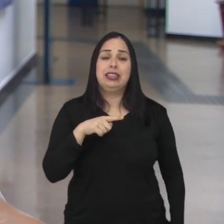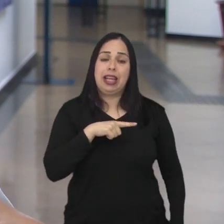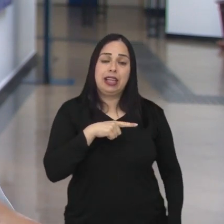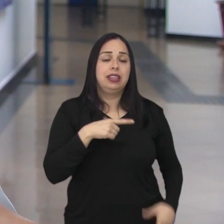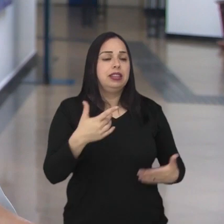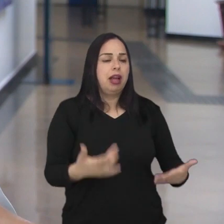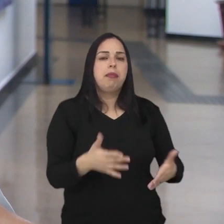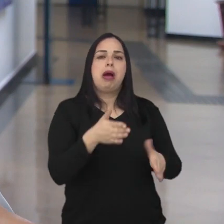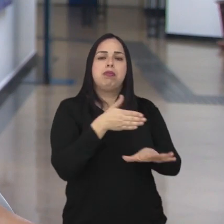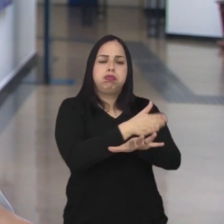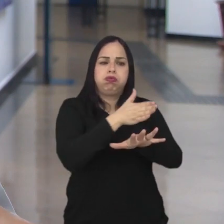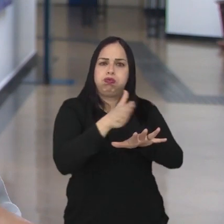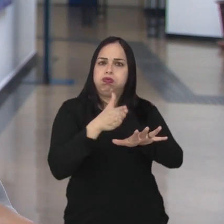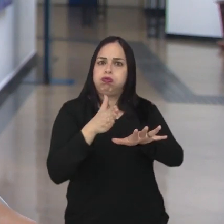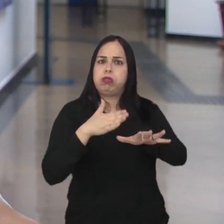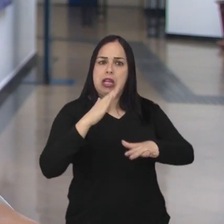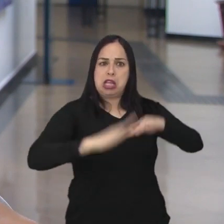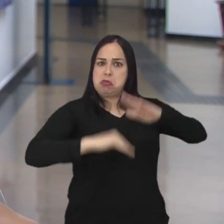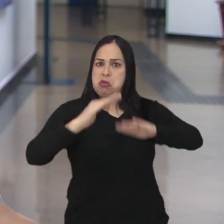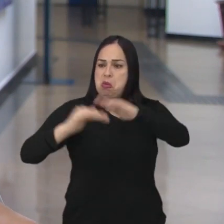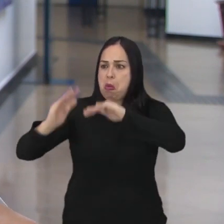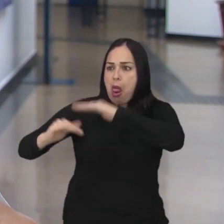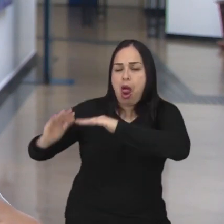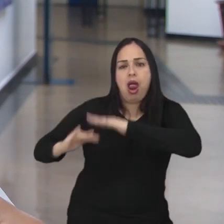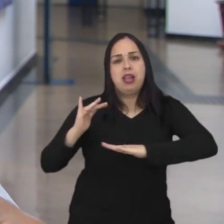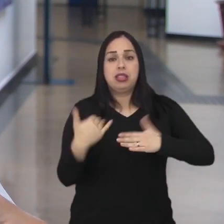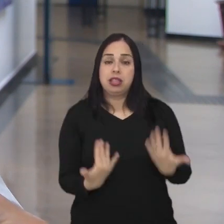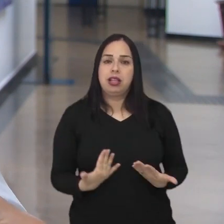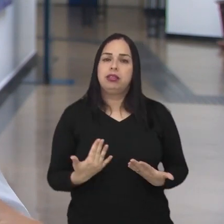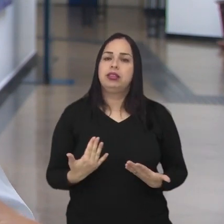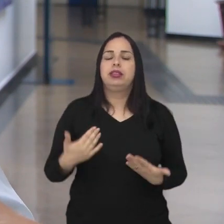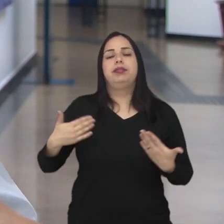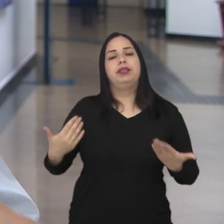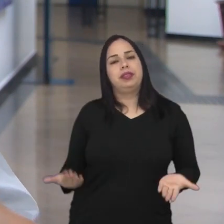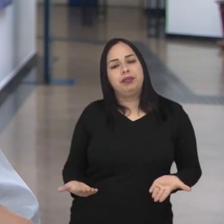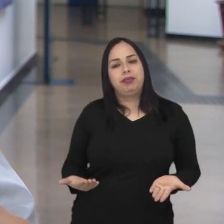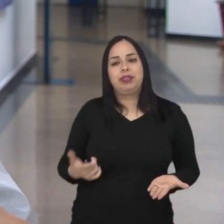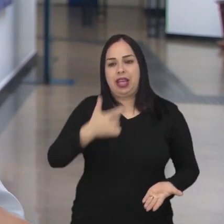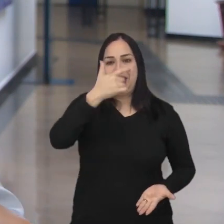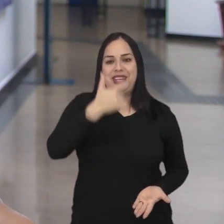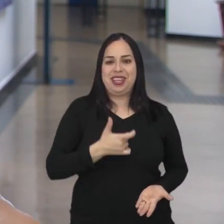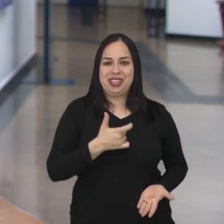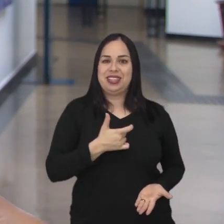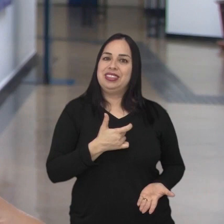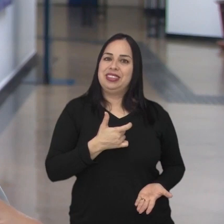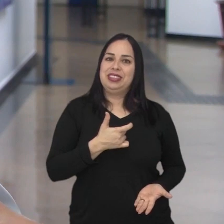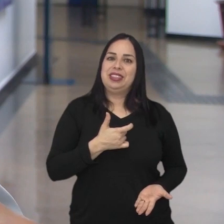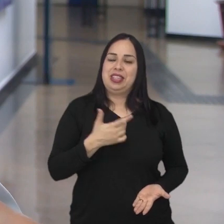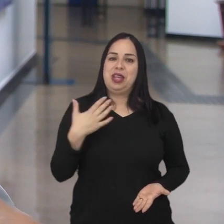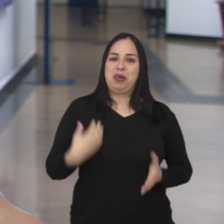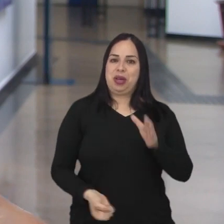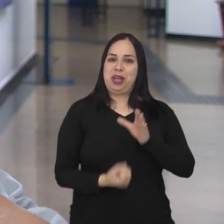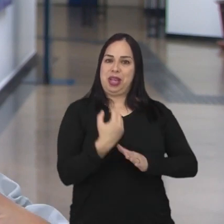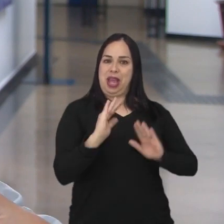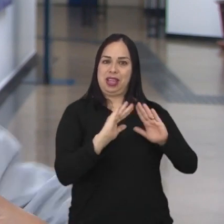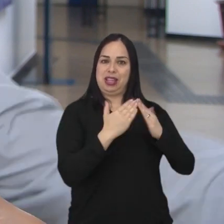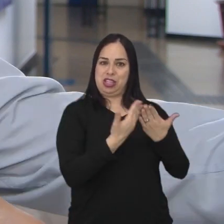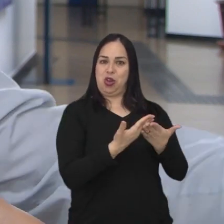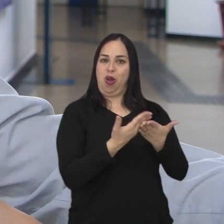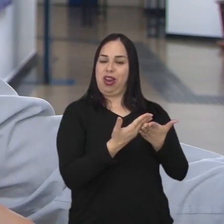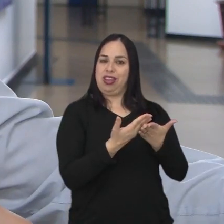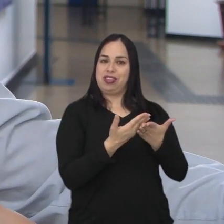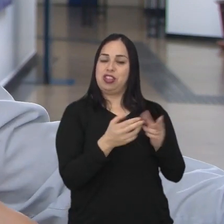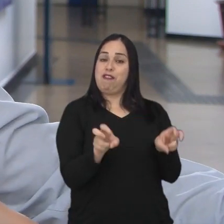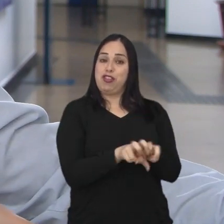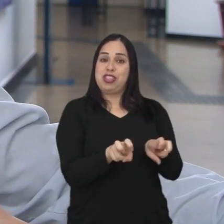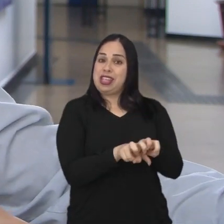calendário, apesar de ser um esporte amplamente difundido e praticado em nosso município. Então, como também eu mesmo fundei uma